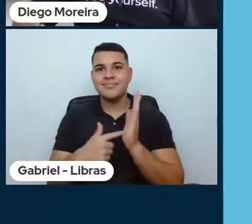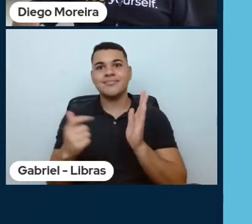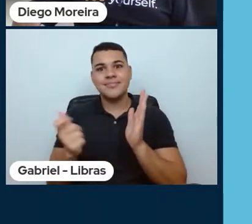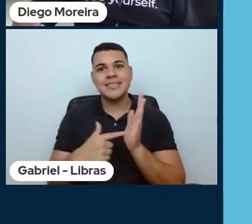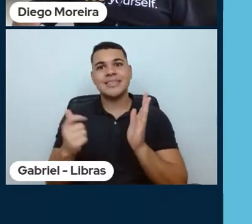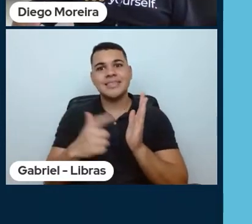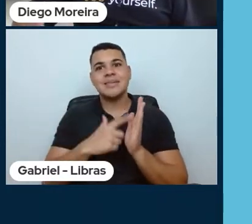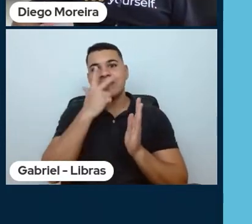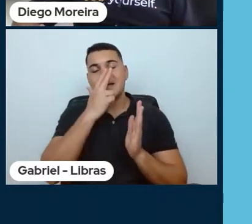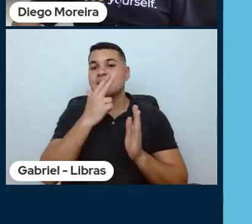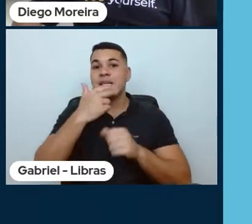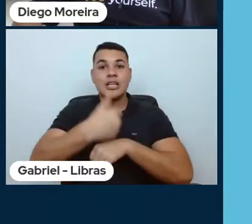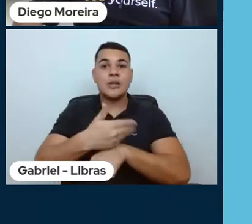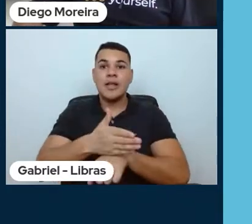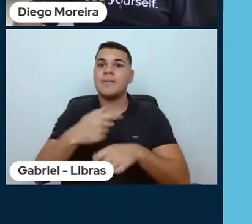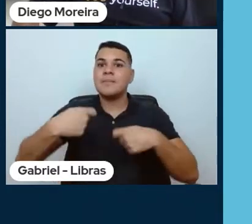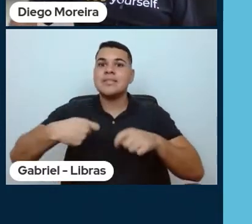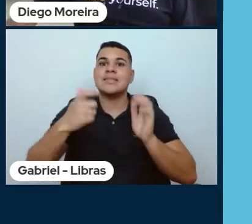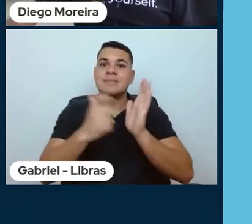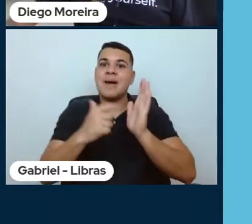está procurando, né.